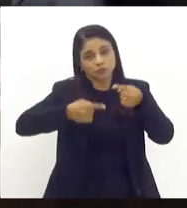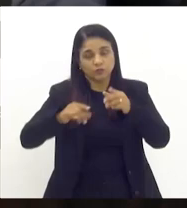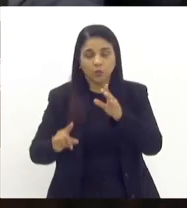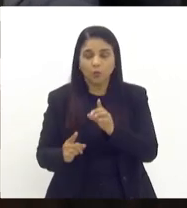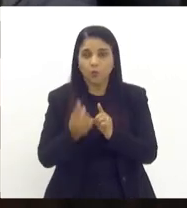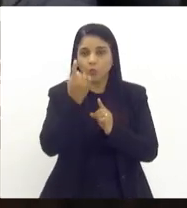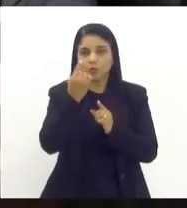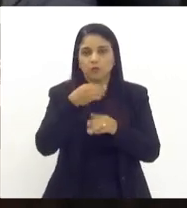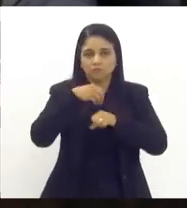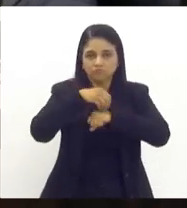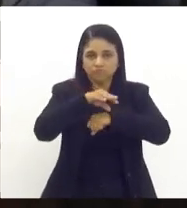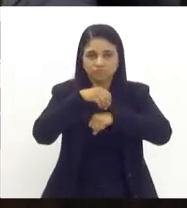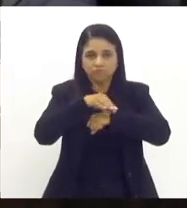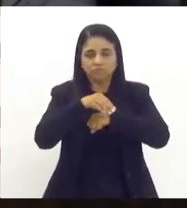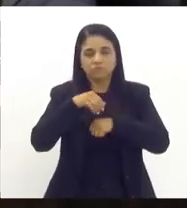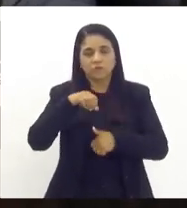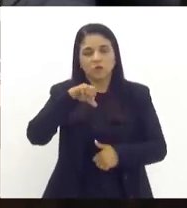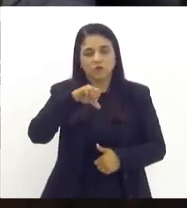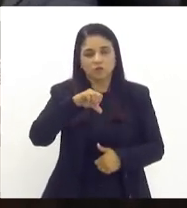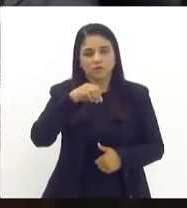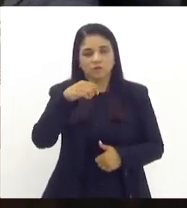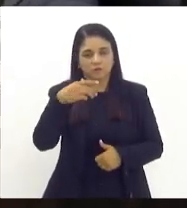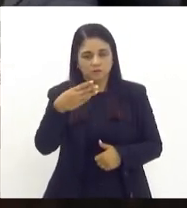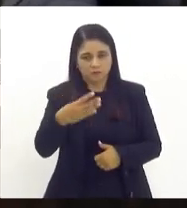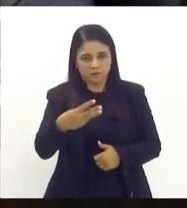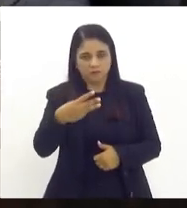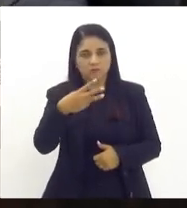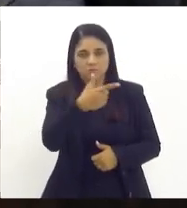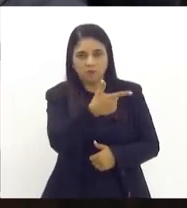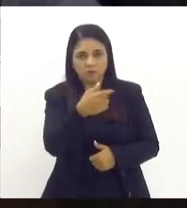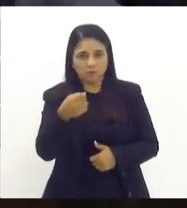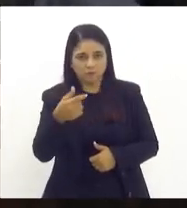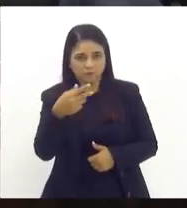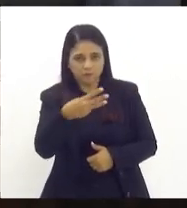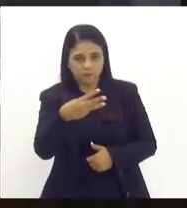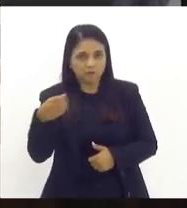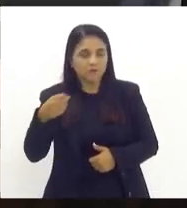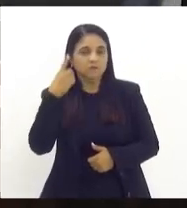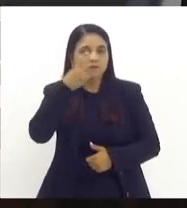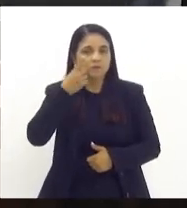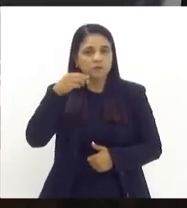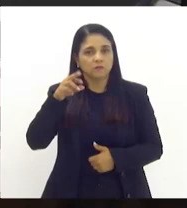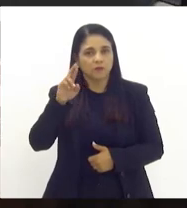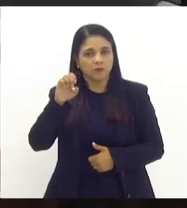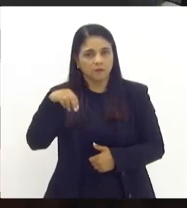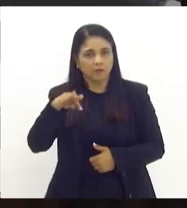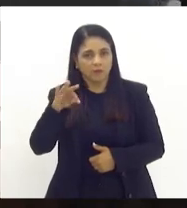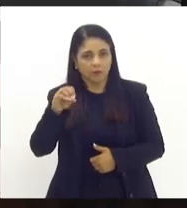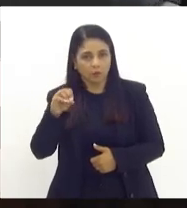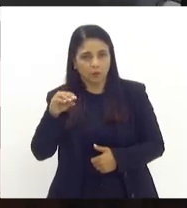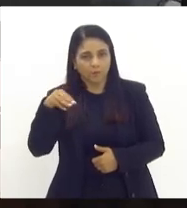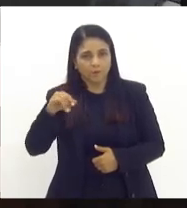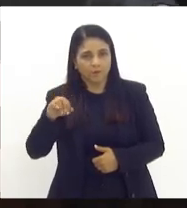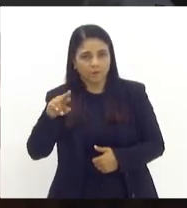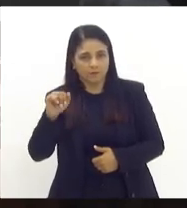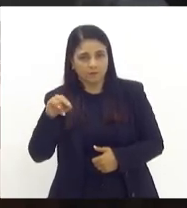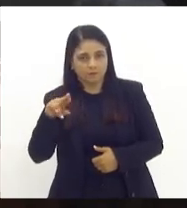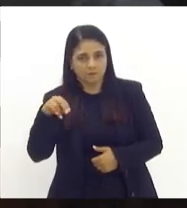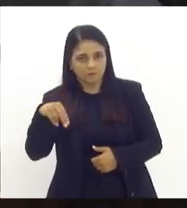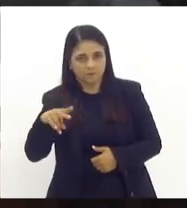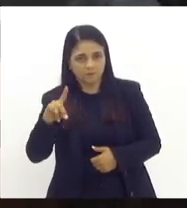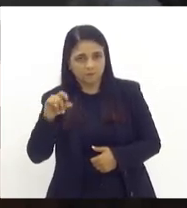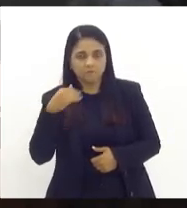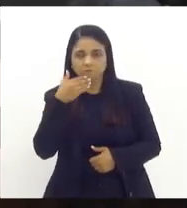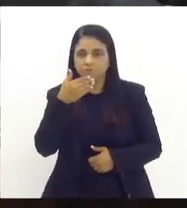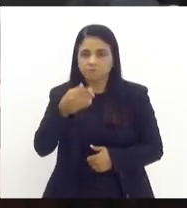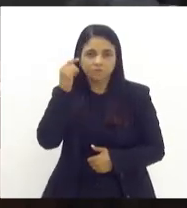Legislativa 93/ 2023 Deputado Renato Miranda que solicita o Excelentíssimo Senhor